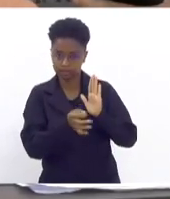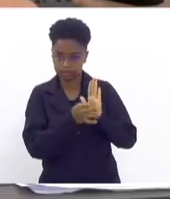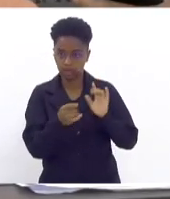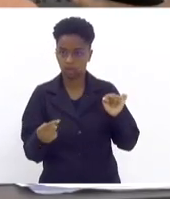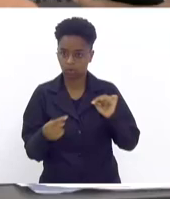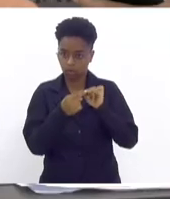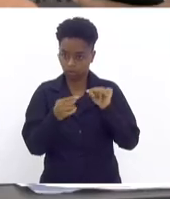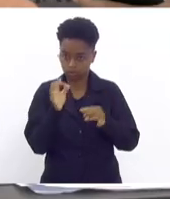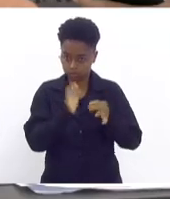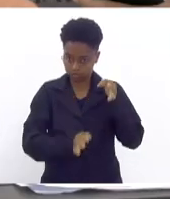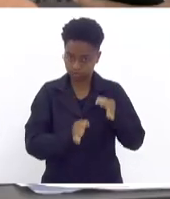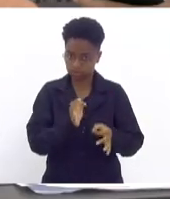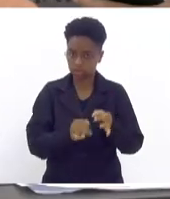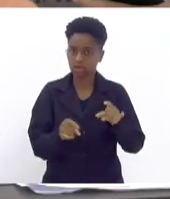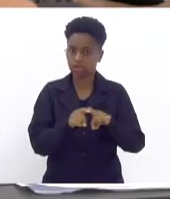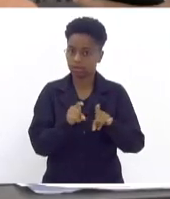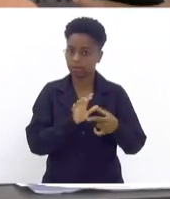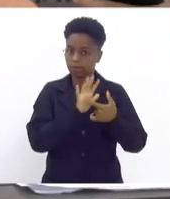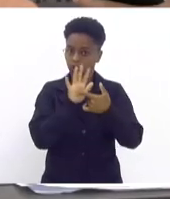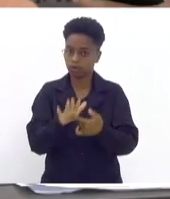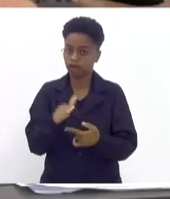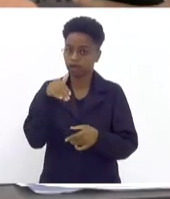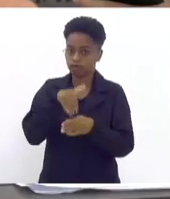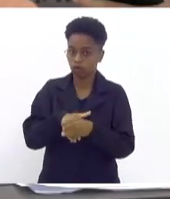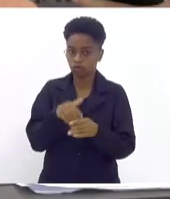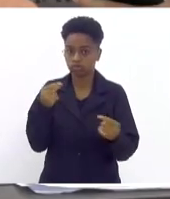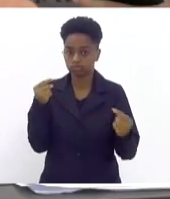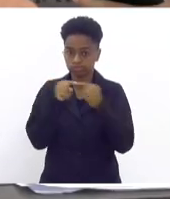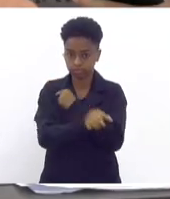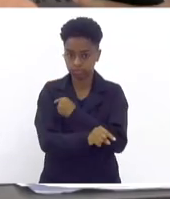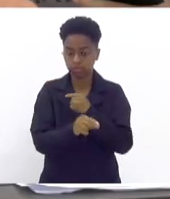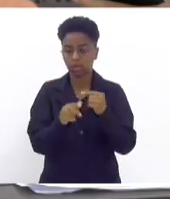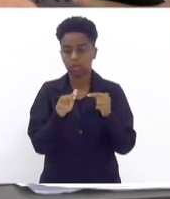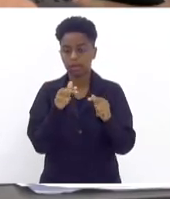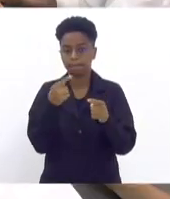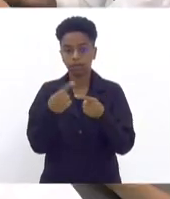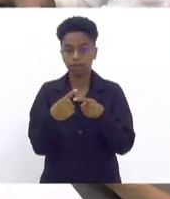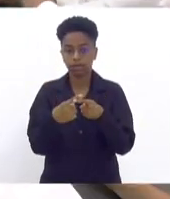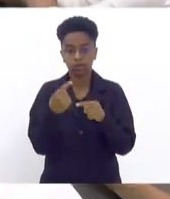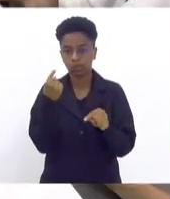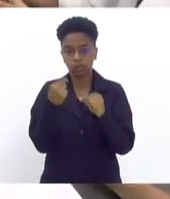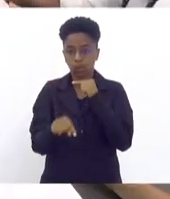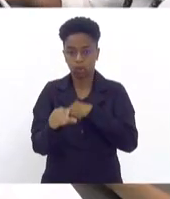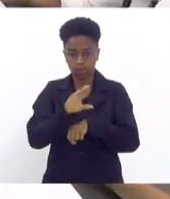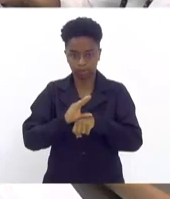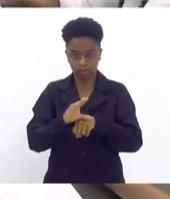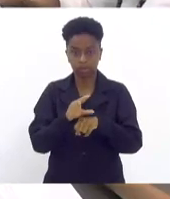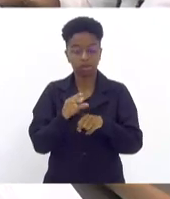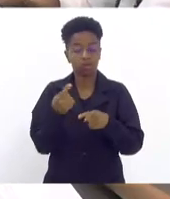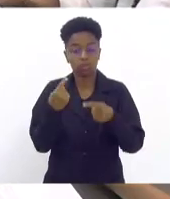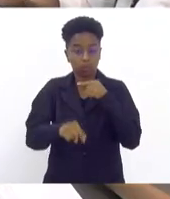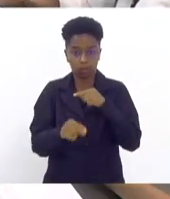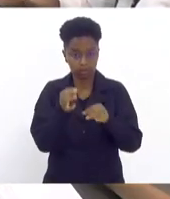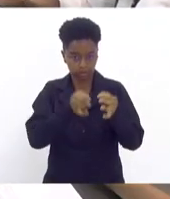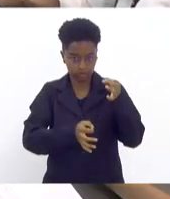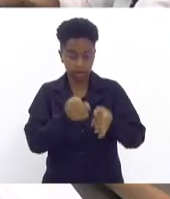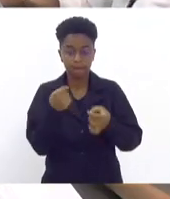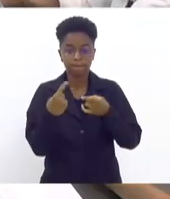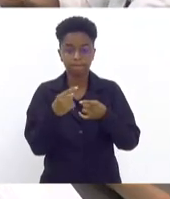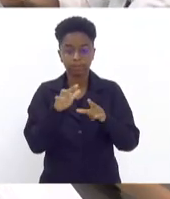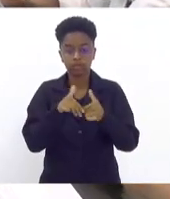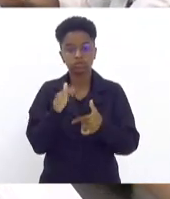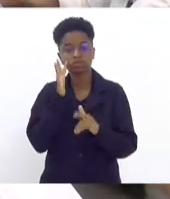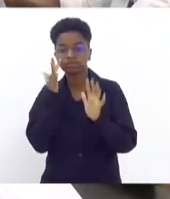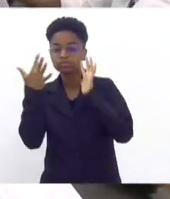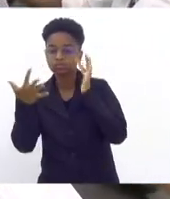deputado doutor Serginho, e vou apresentar um voto divergente pela injuridicidade. por conta das decisões dos tribunais.